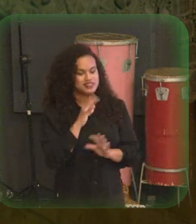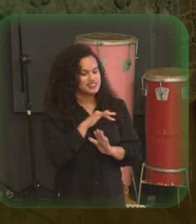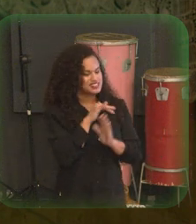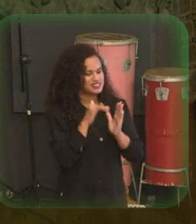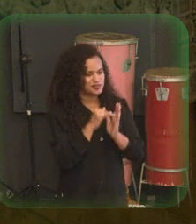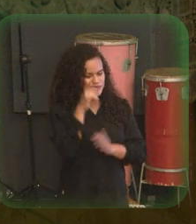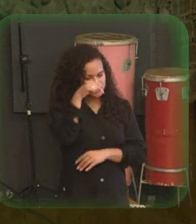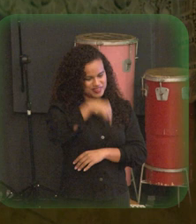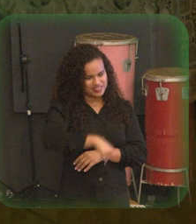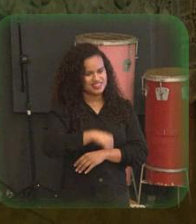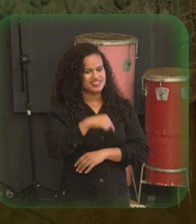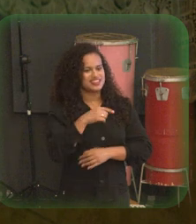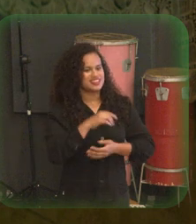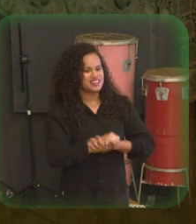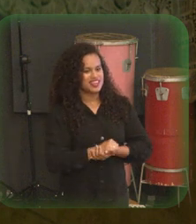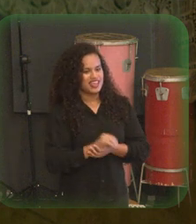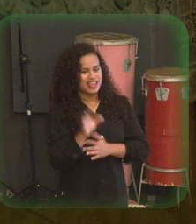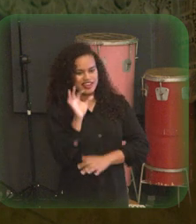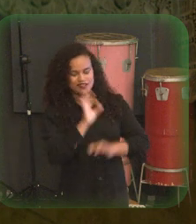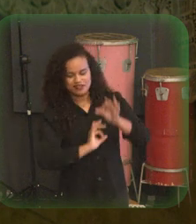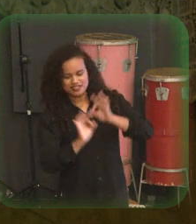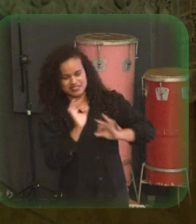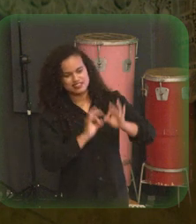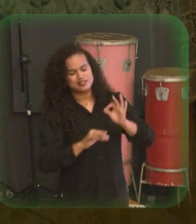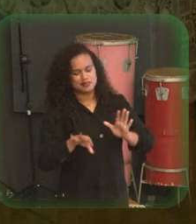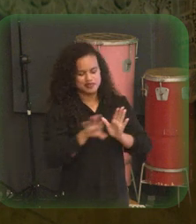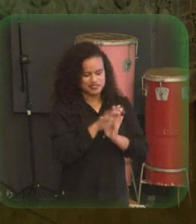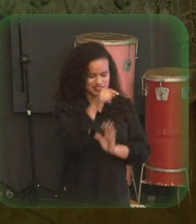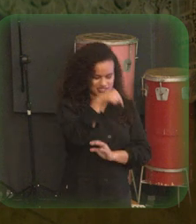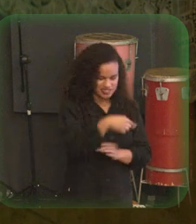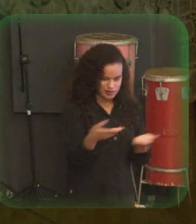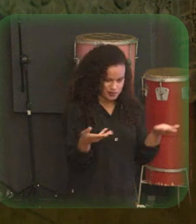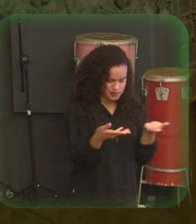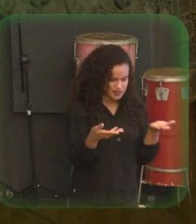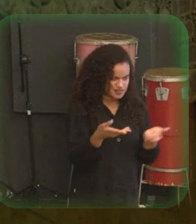Então ela organizou essa minha estada aqui.